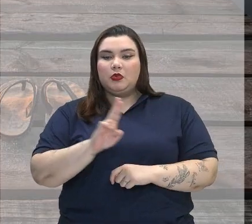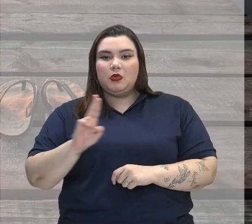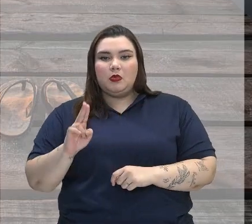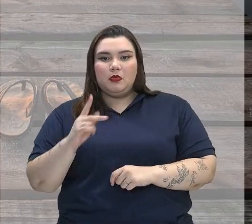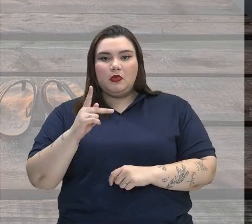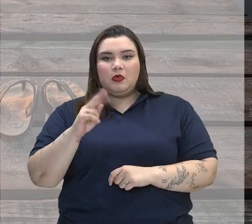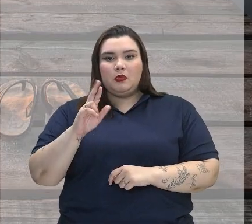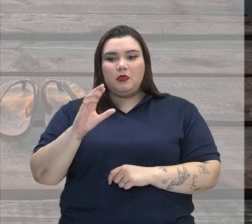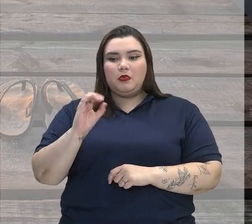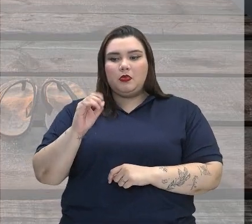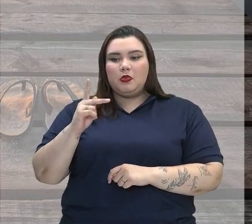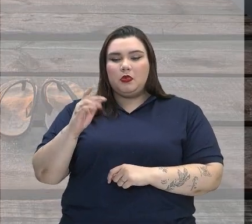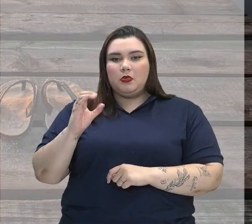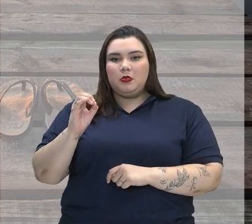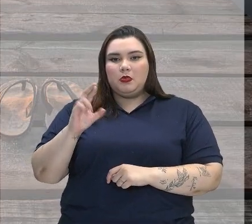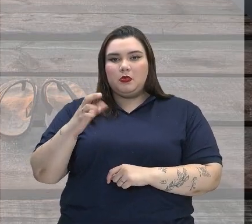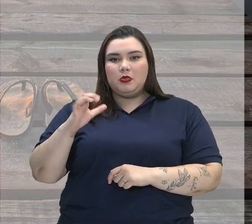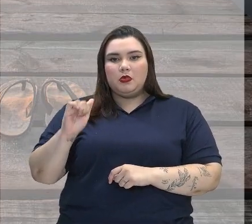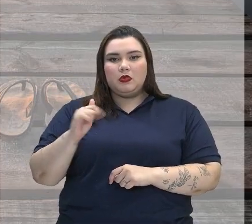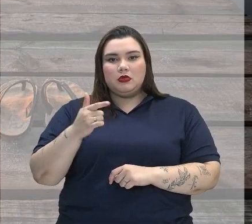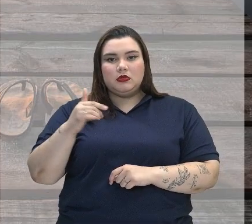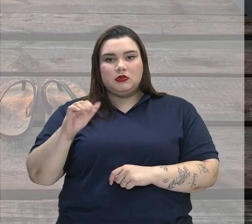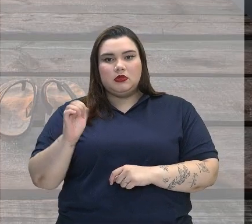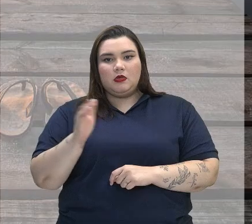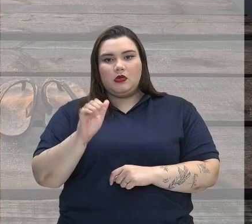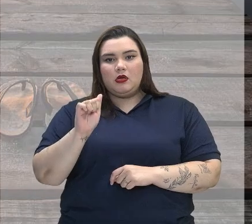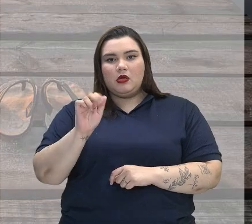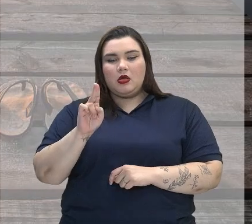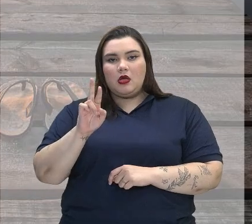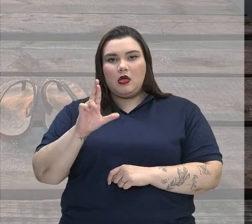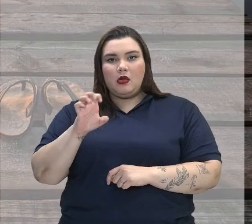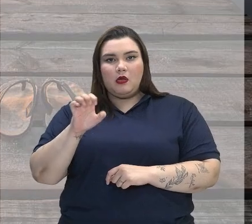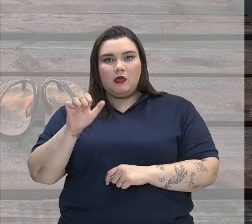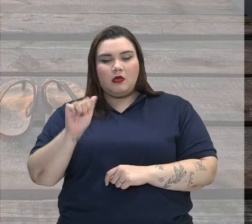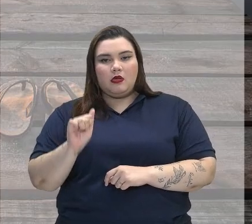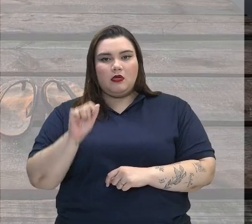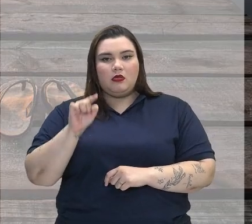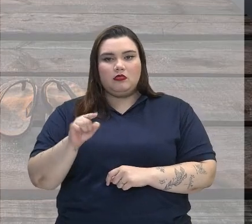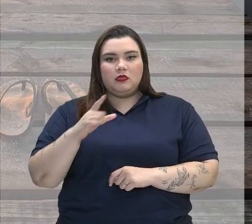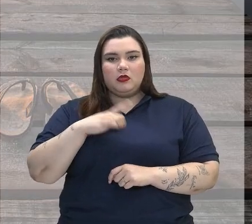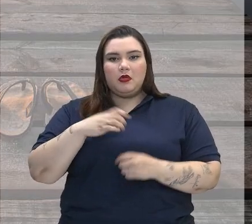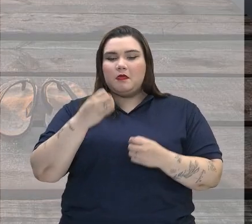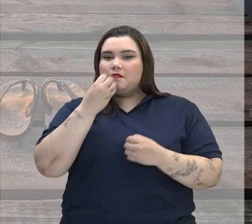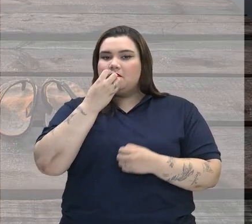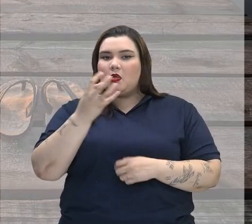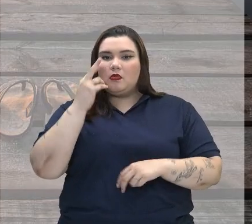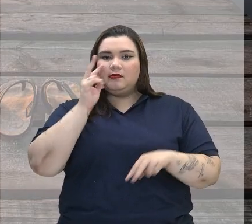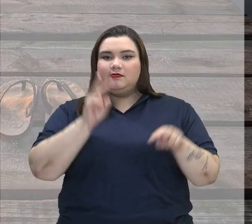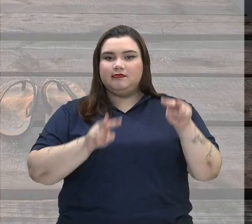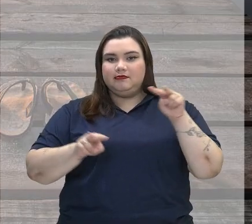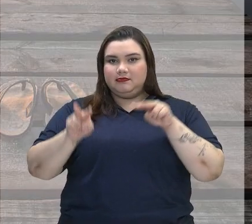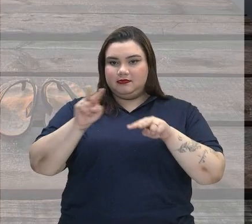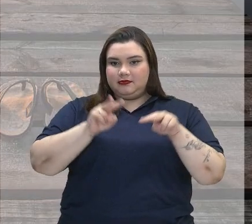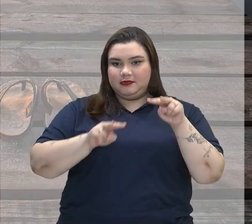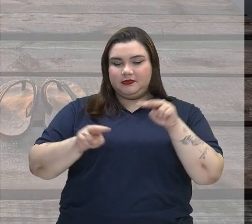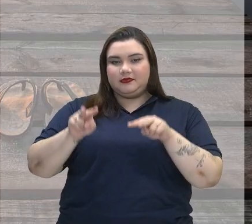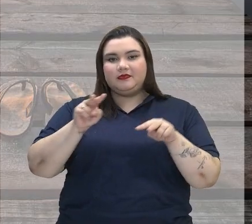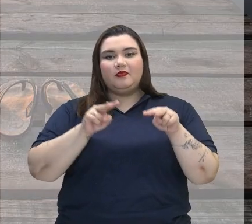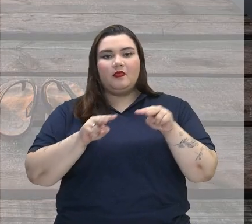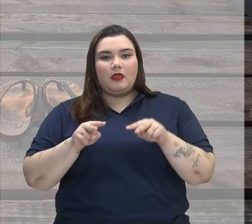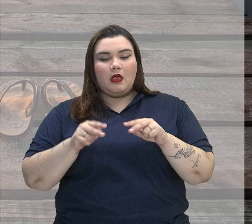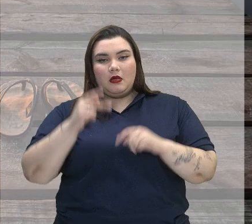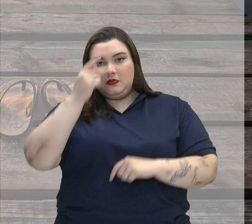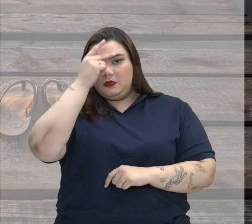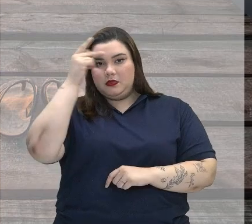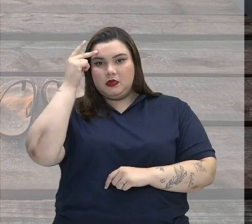é perfeitamente equilibrada. E esse equilíbrio faz com que seja agradável ao olho humano. O olhar do espectador, o